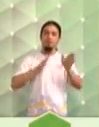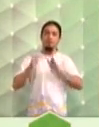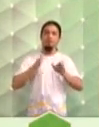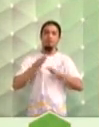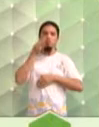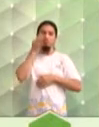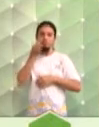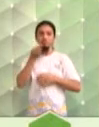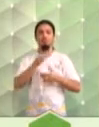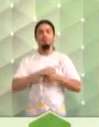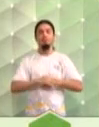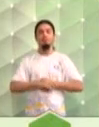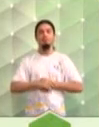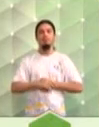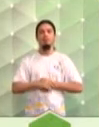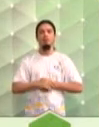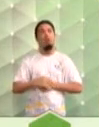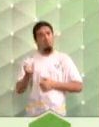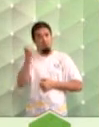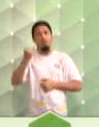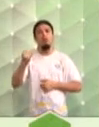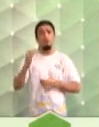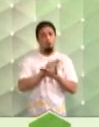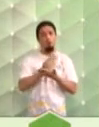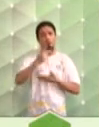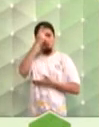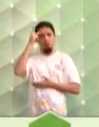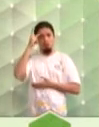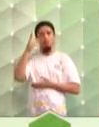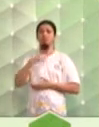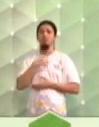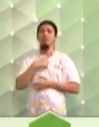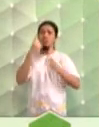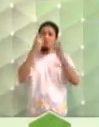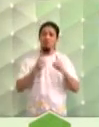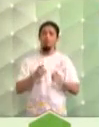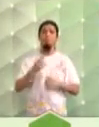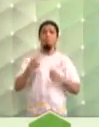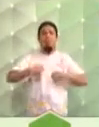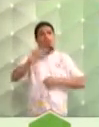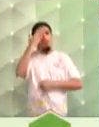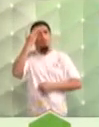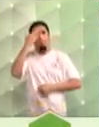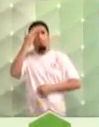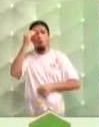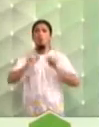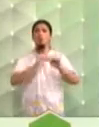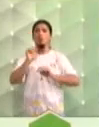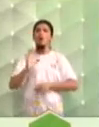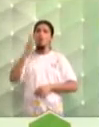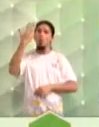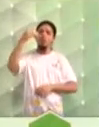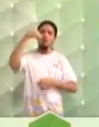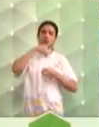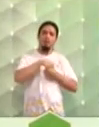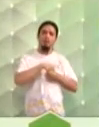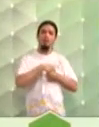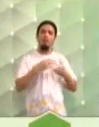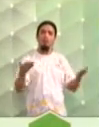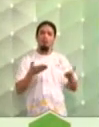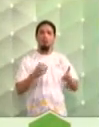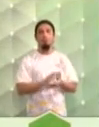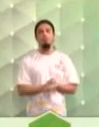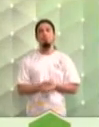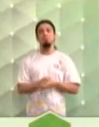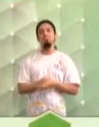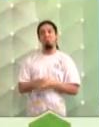as pessoas que têm algum tipo de deficiência também saibam e entendam o que está acontecendo aqui, né, Fábio? É verdade, Márcia. Esse processo de inclusão é o